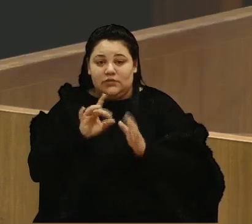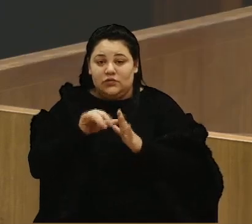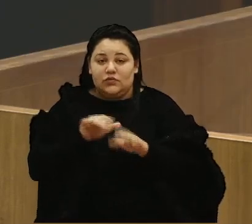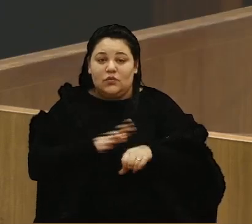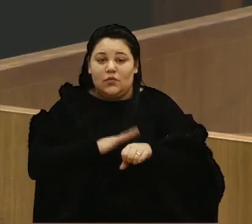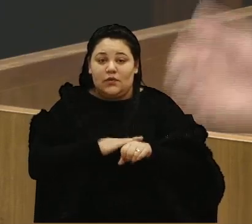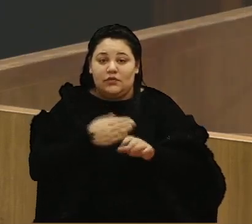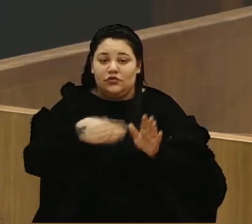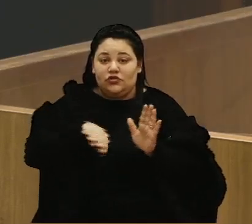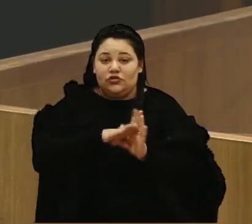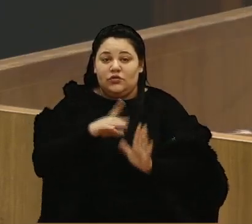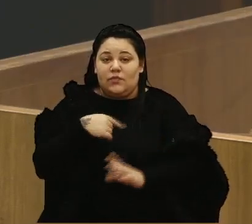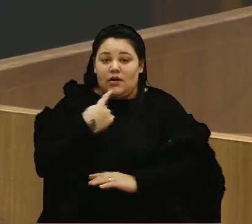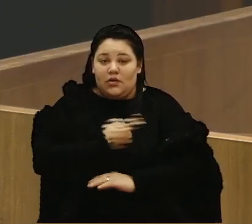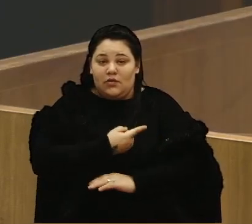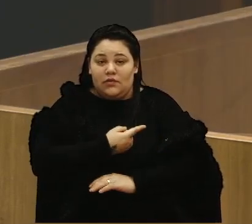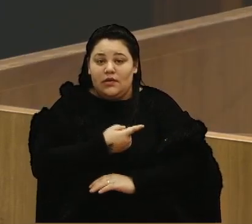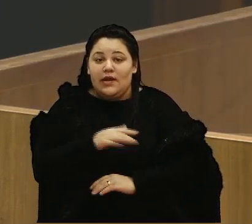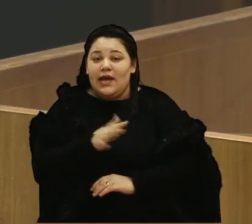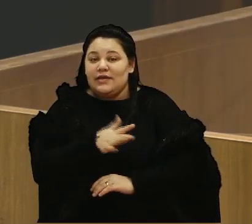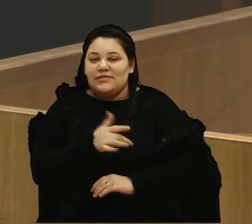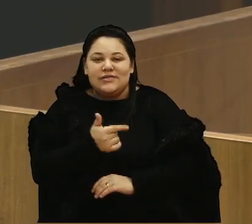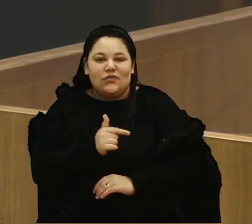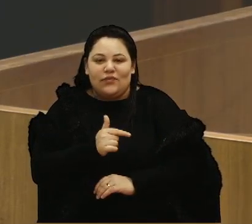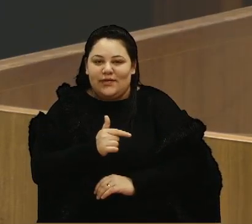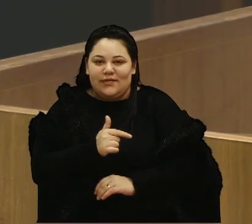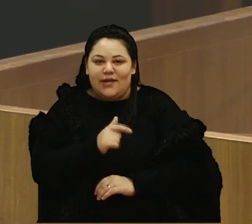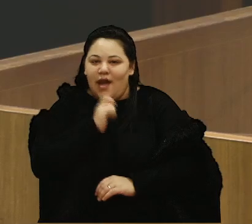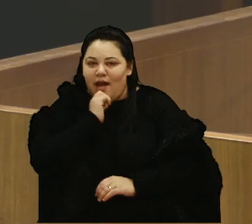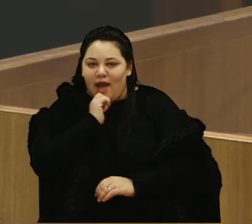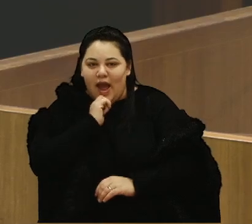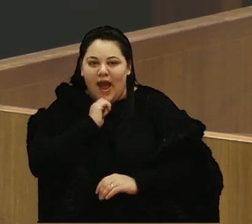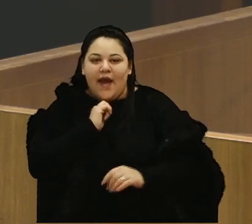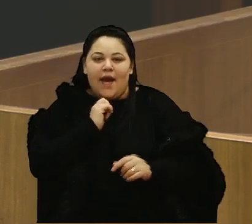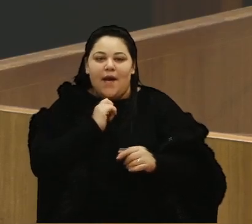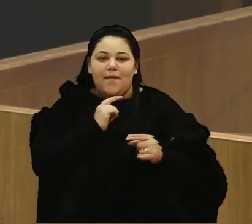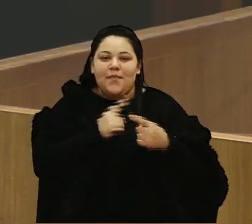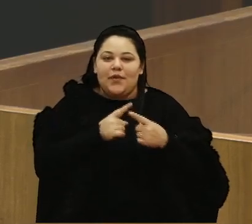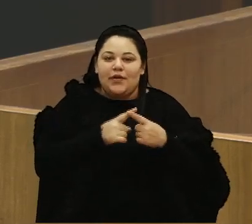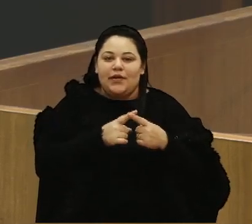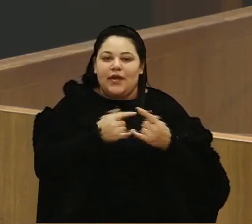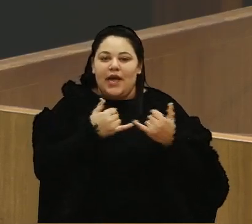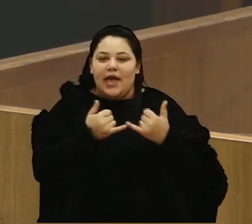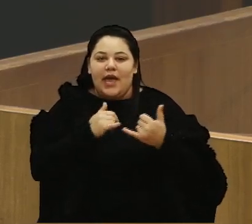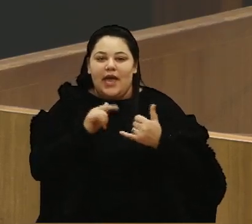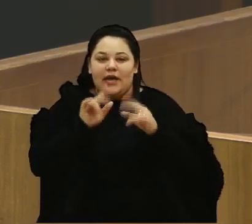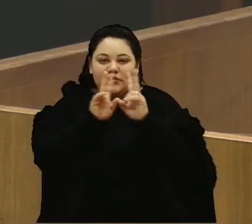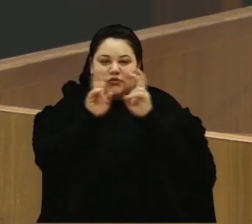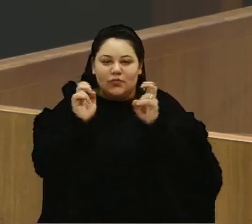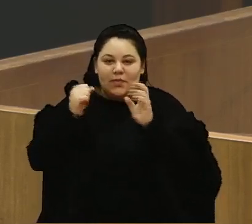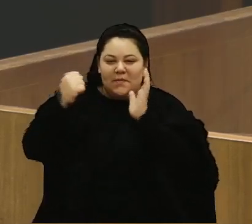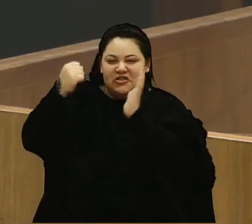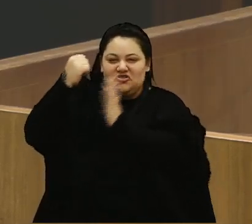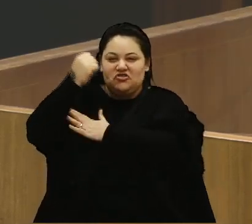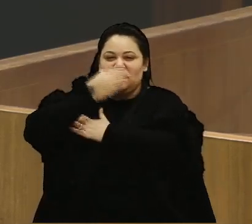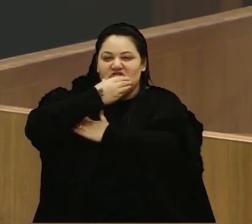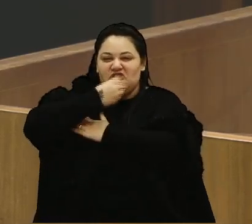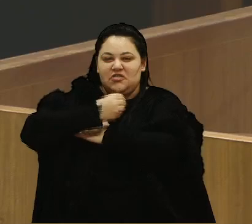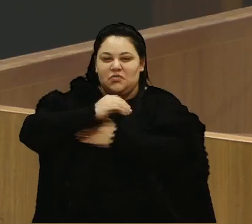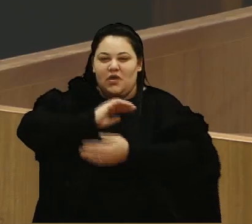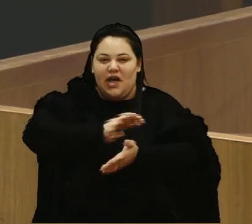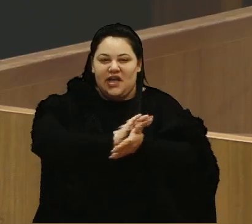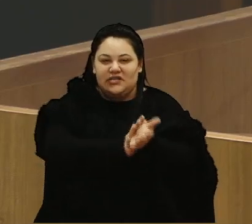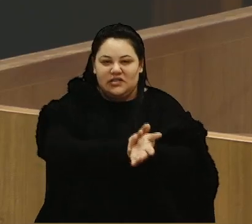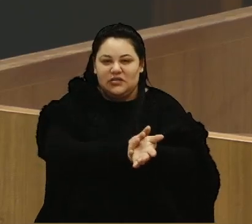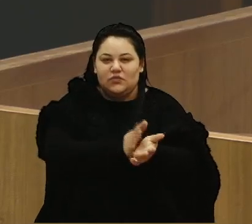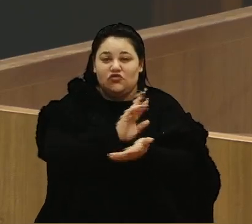chegam para nós. E muitas vezes a gente não tem isso hoje, quando é sobre machismo, racismo, discriminação de todos os tipos,